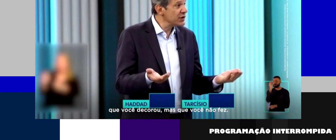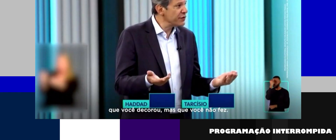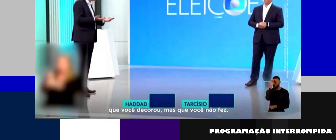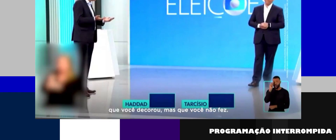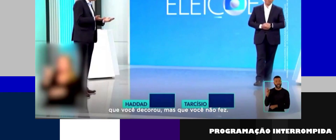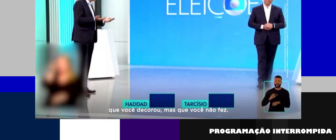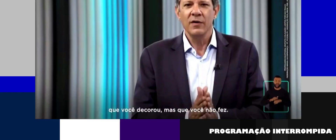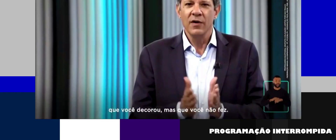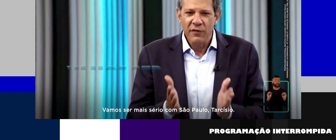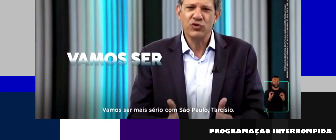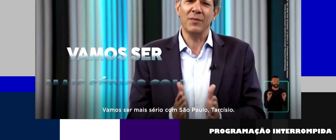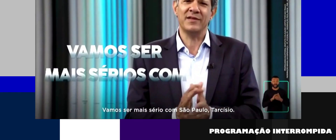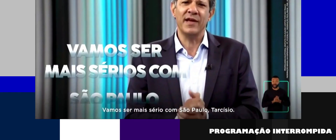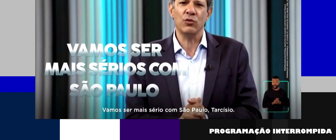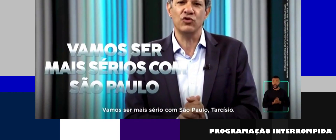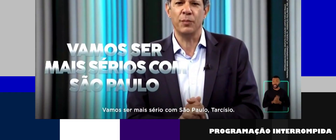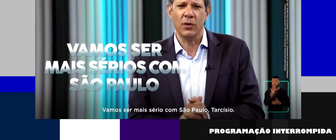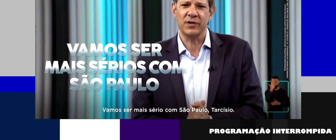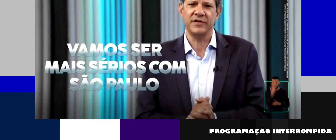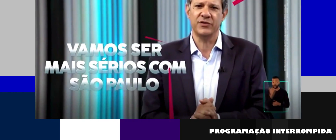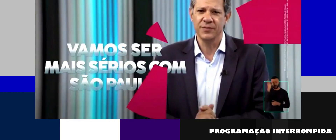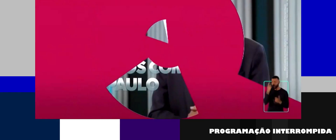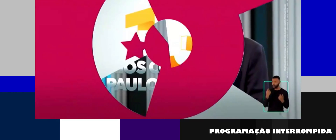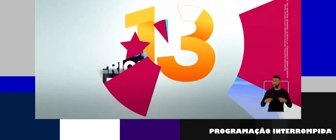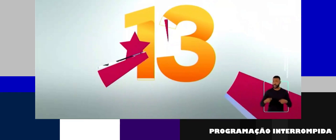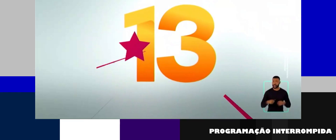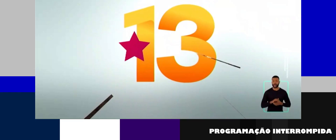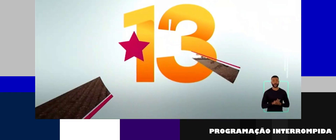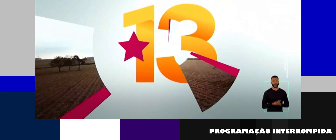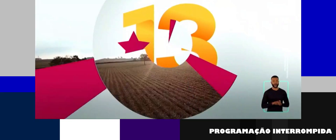mas que você não fez. Vamos ser mais sérios com São Paulo, Tarcísio.